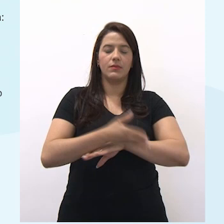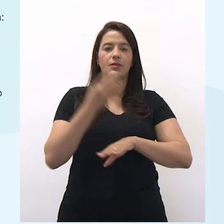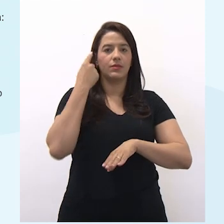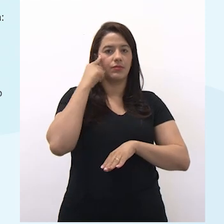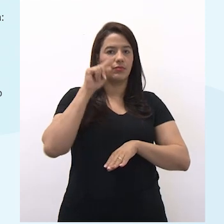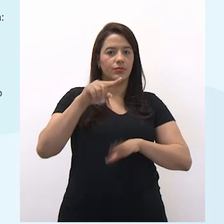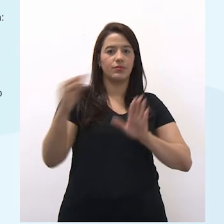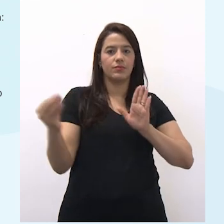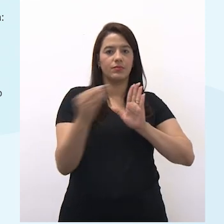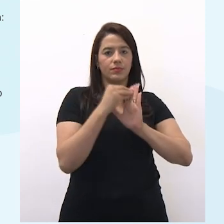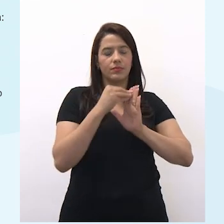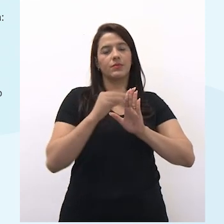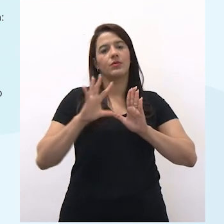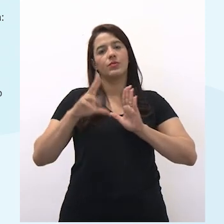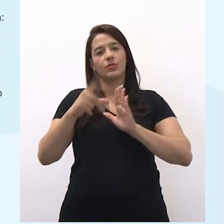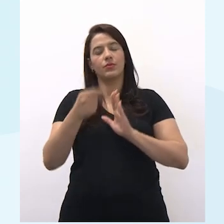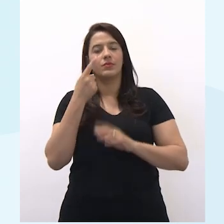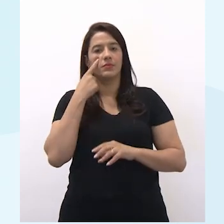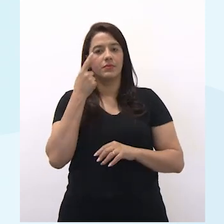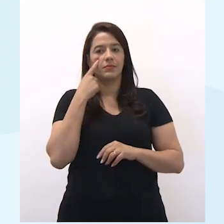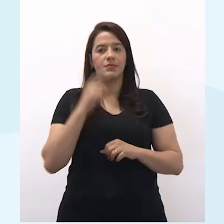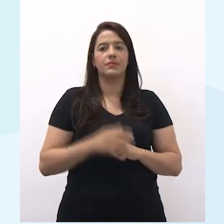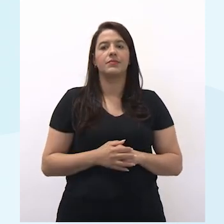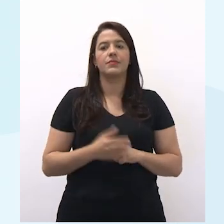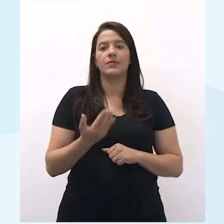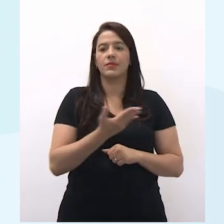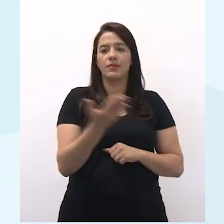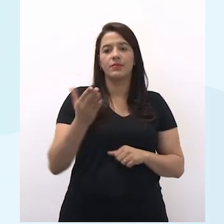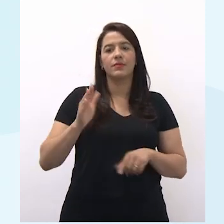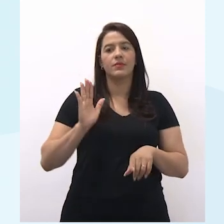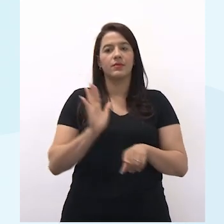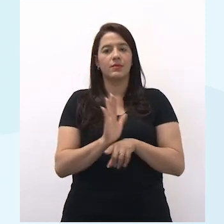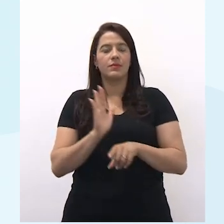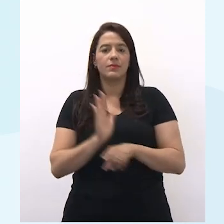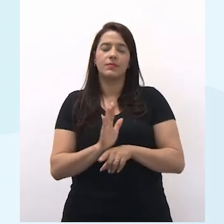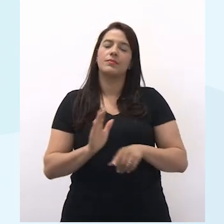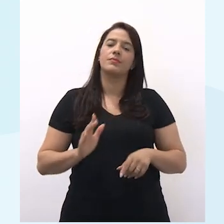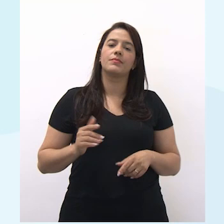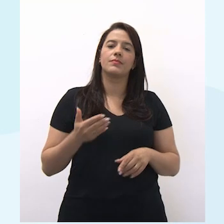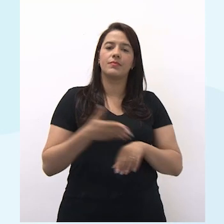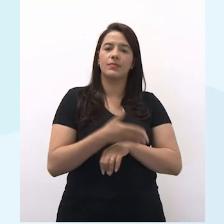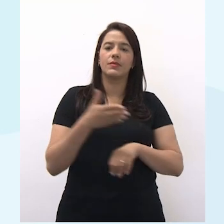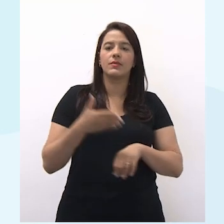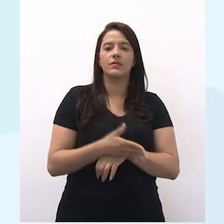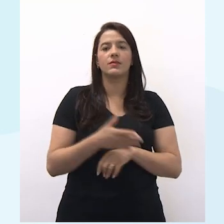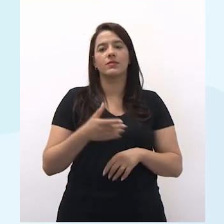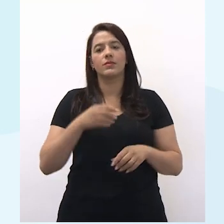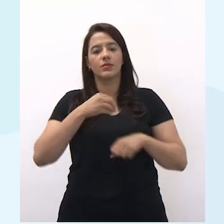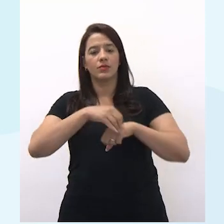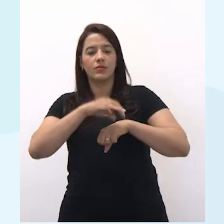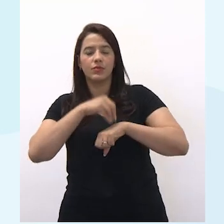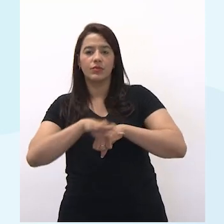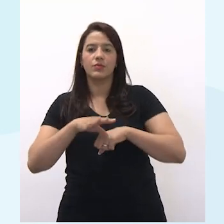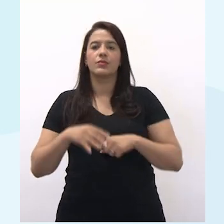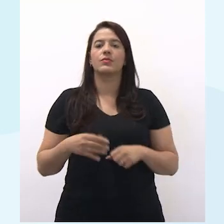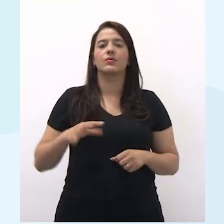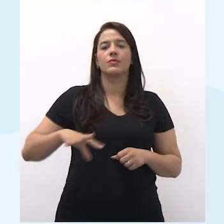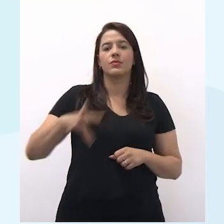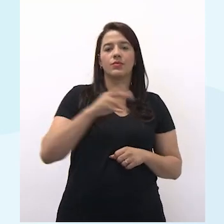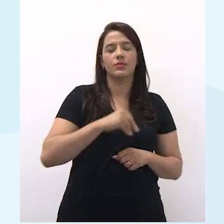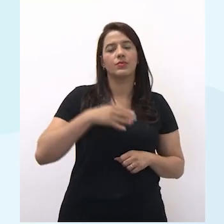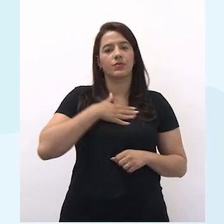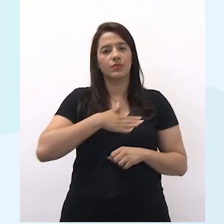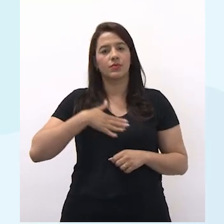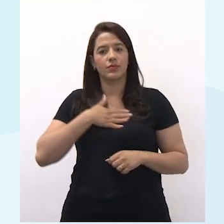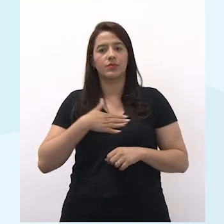né, que vão aparecer todas lá, e que vocês participem, né, com sugestões, que a gente gosta